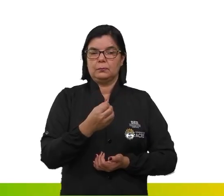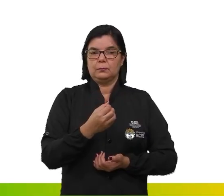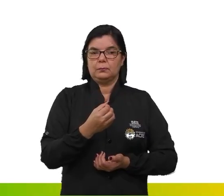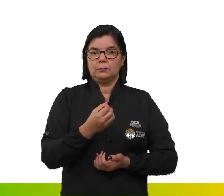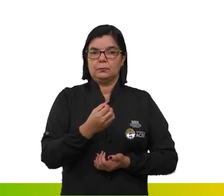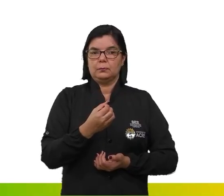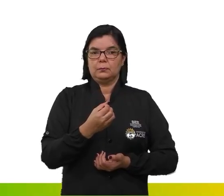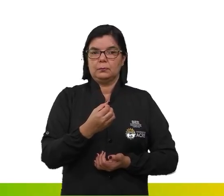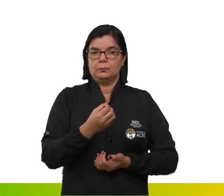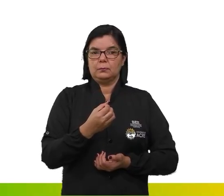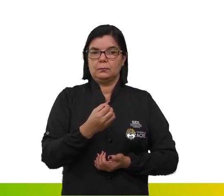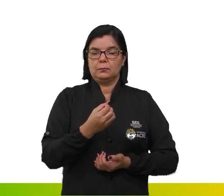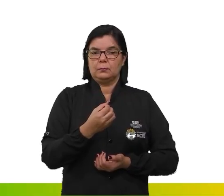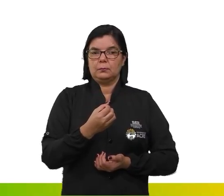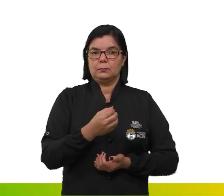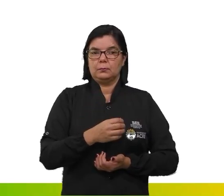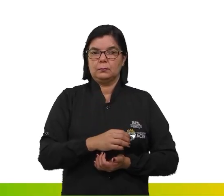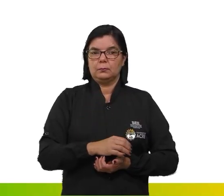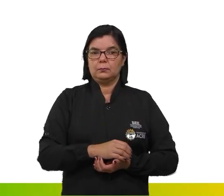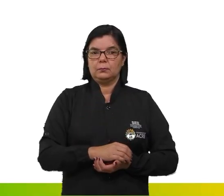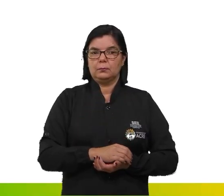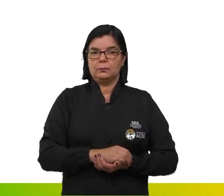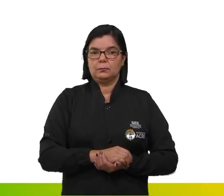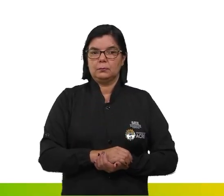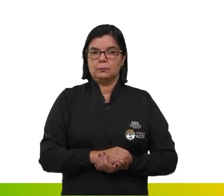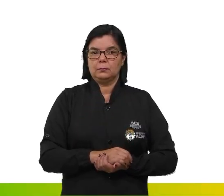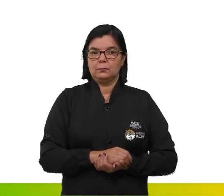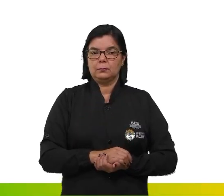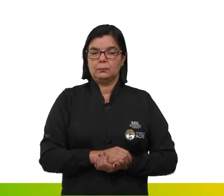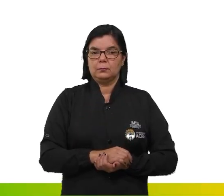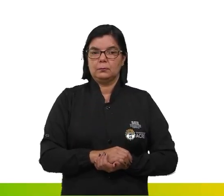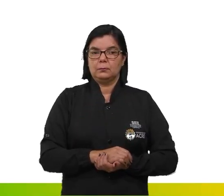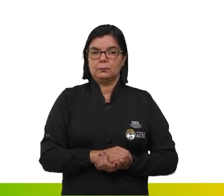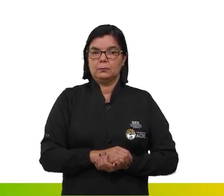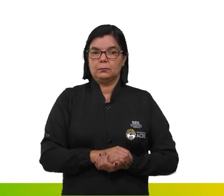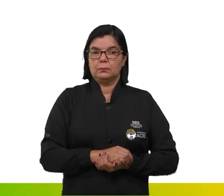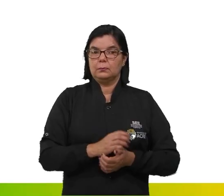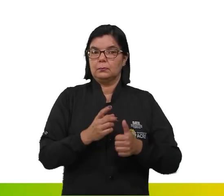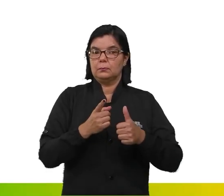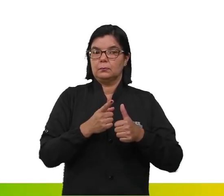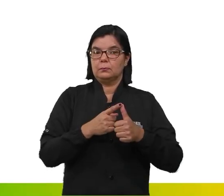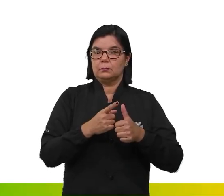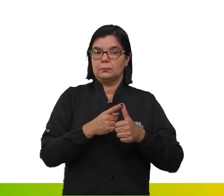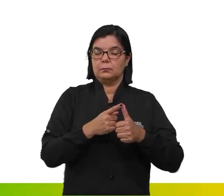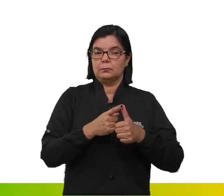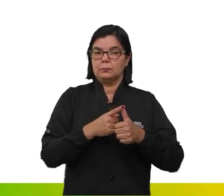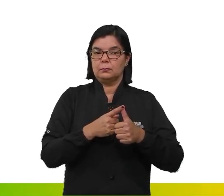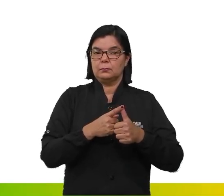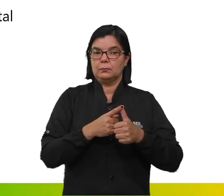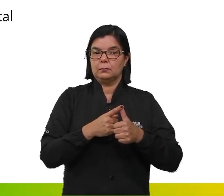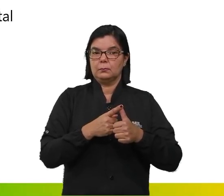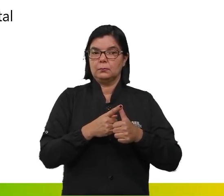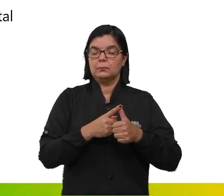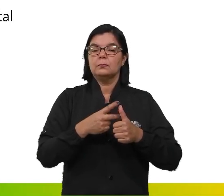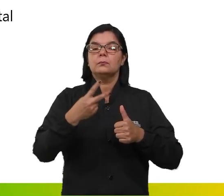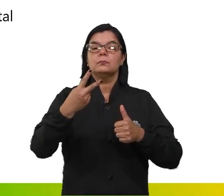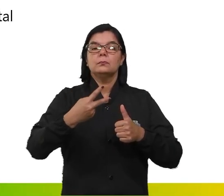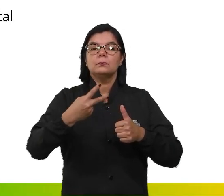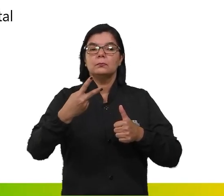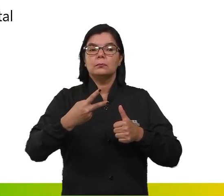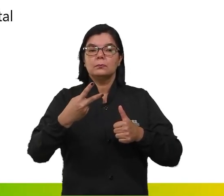um acre, ok. O primeiro terreno, eu quero determinar qual dos dois